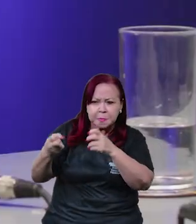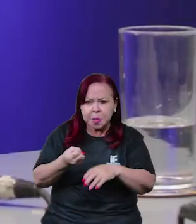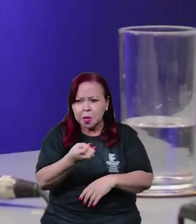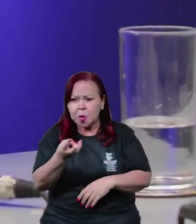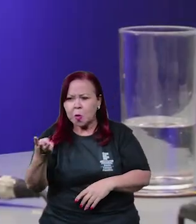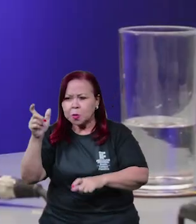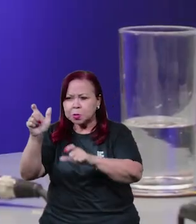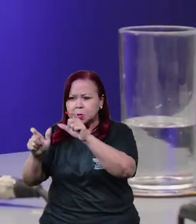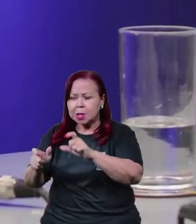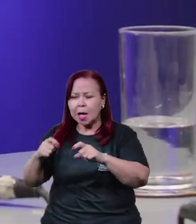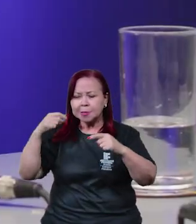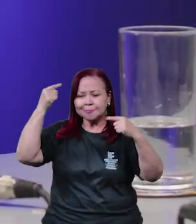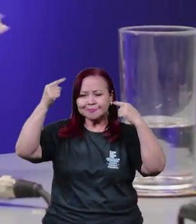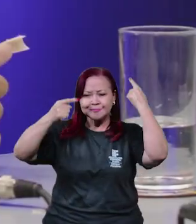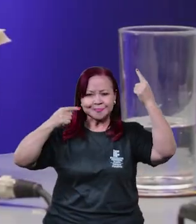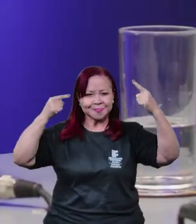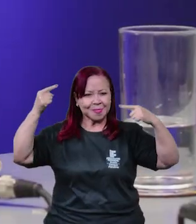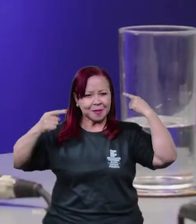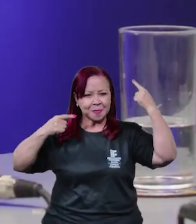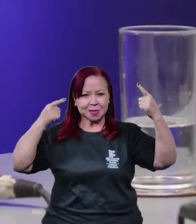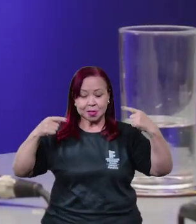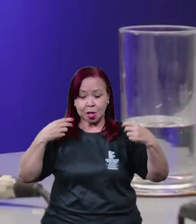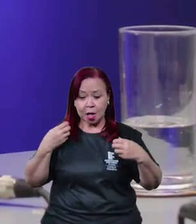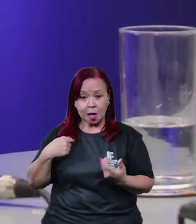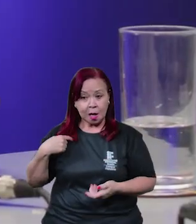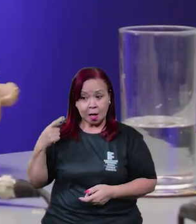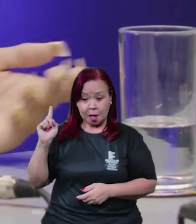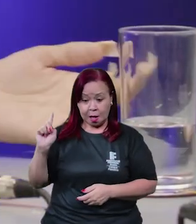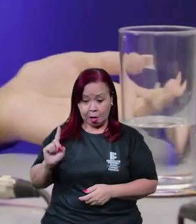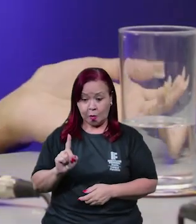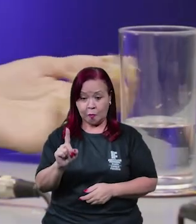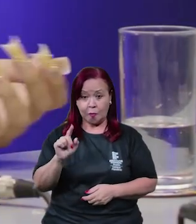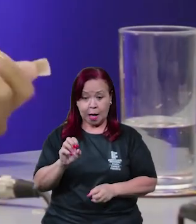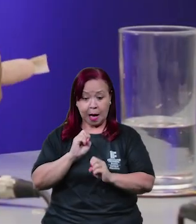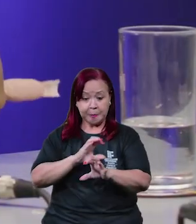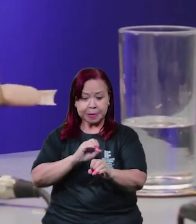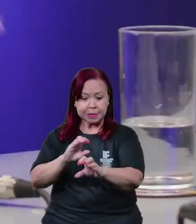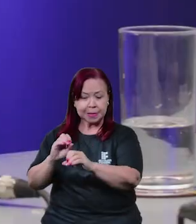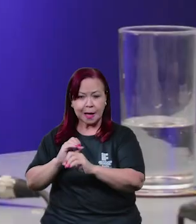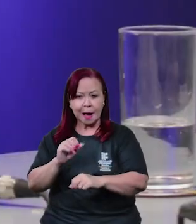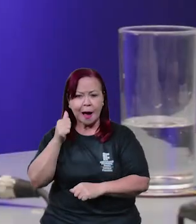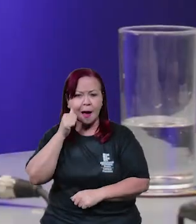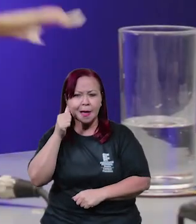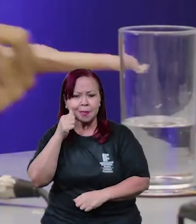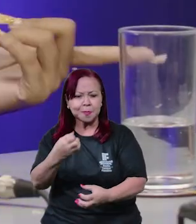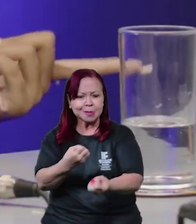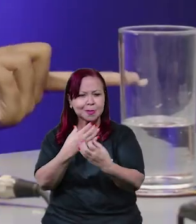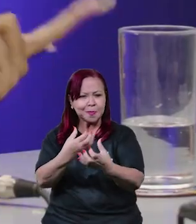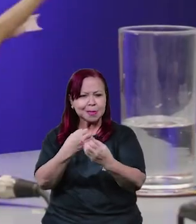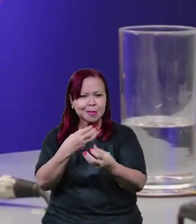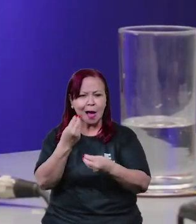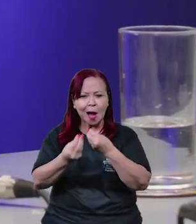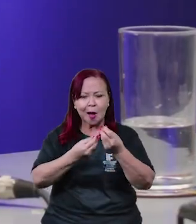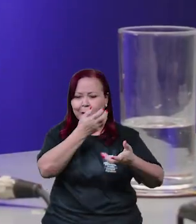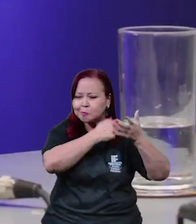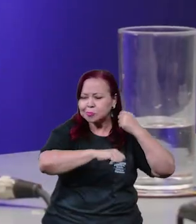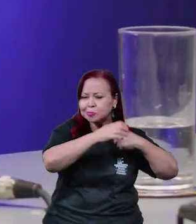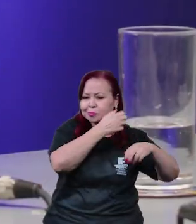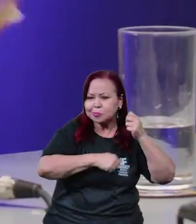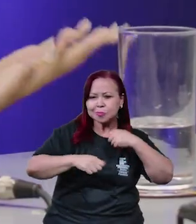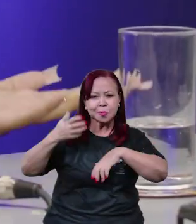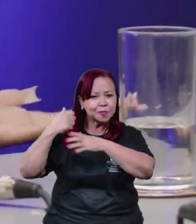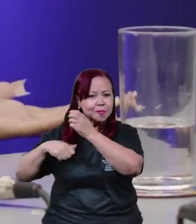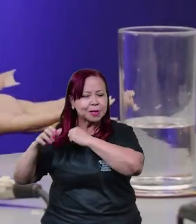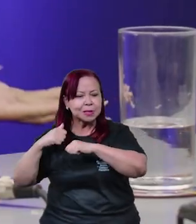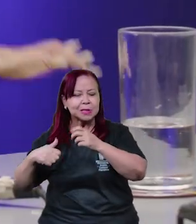cabelos cacheados. Cara, eu fui pra ensinar, as meninas estavam me explicando sobre fitagem, qual que era a fitagem preferida pro cabelo delas, que